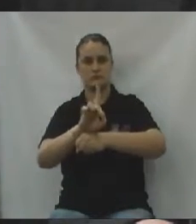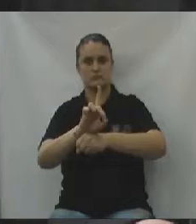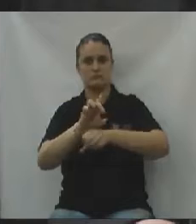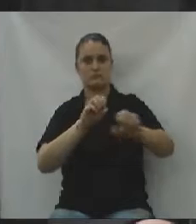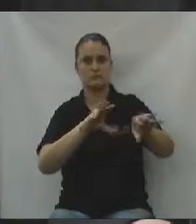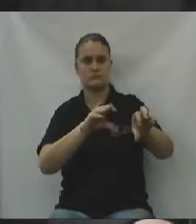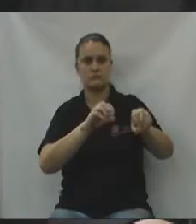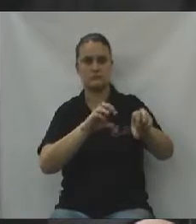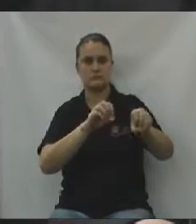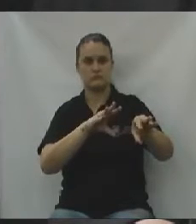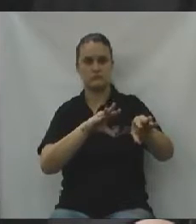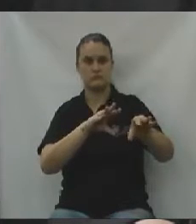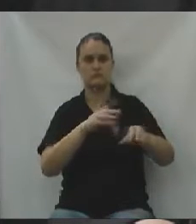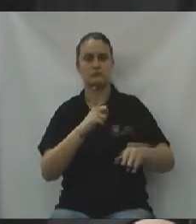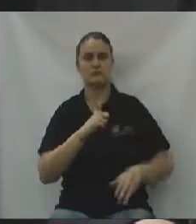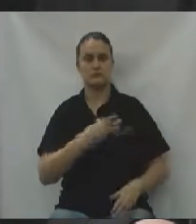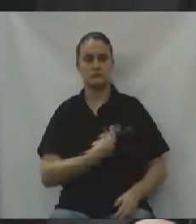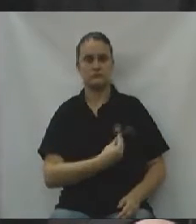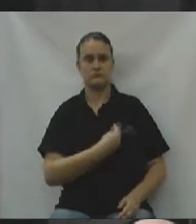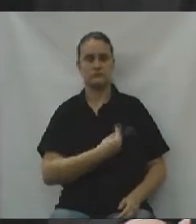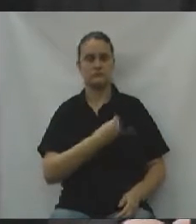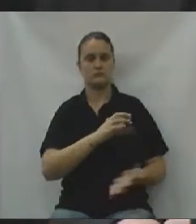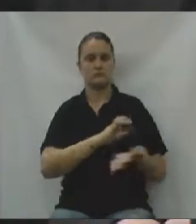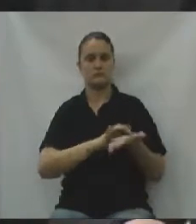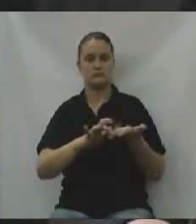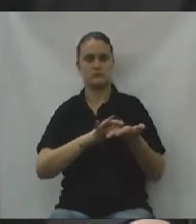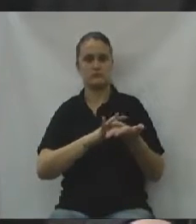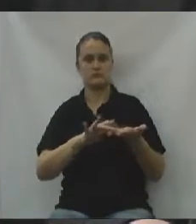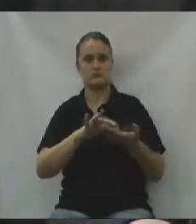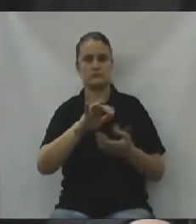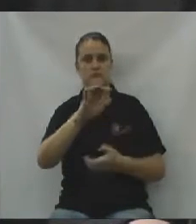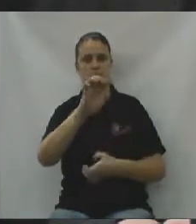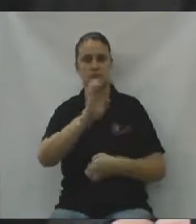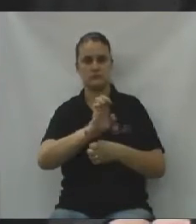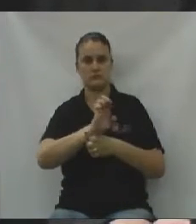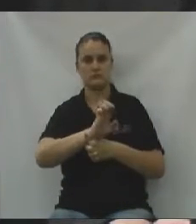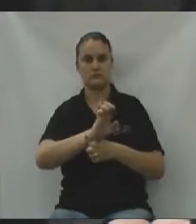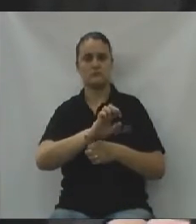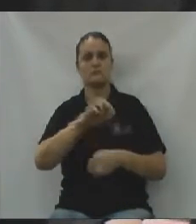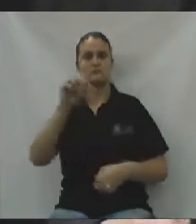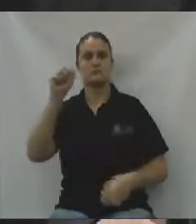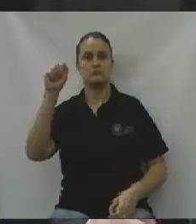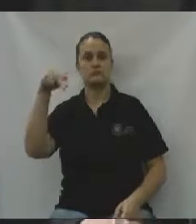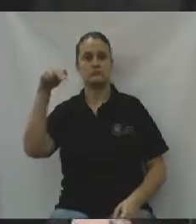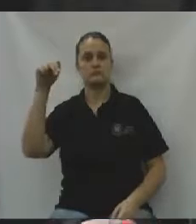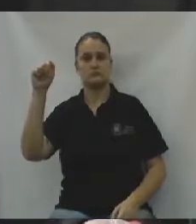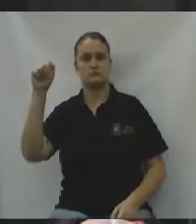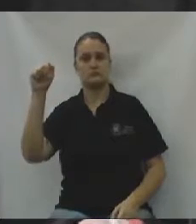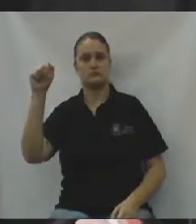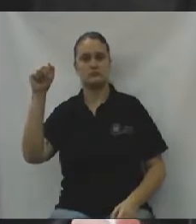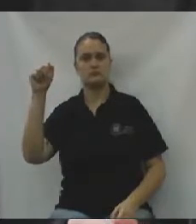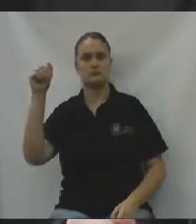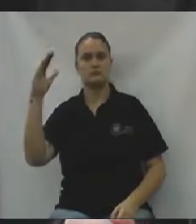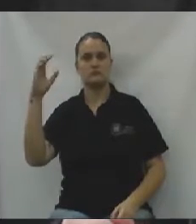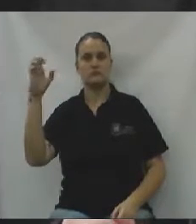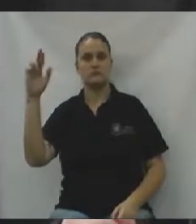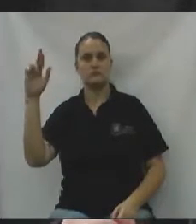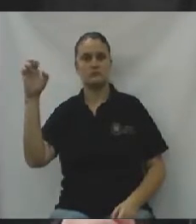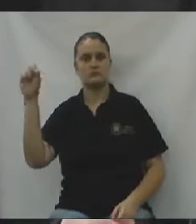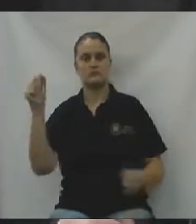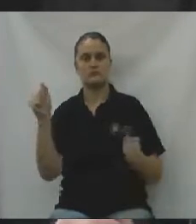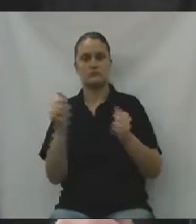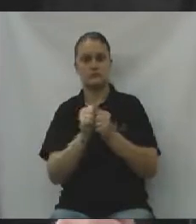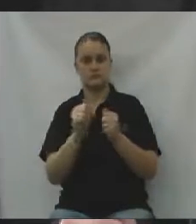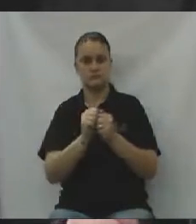da SEED, com a presença da senhora secretária Ana Séries. Juntamente,